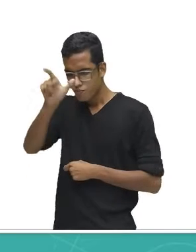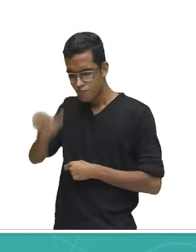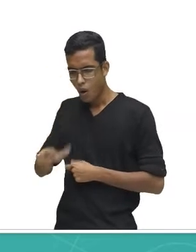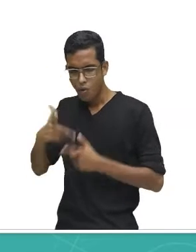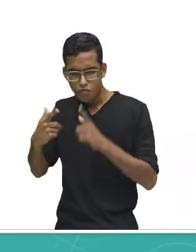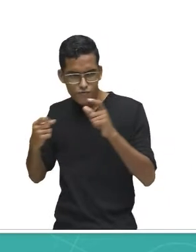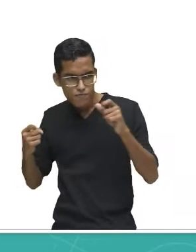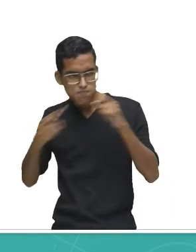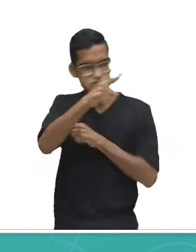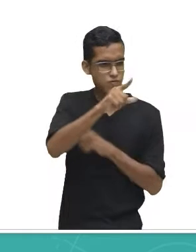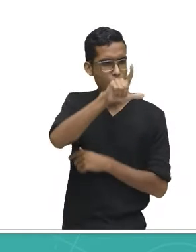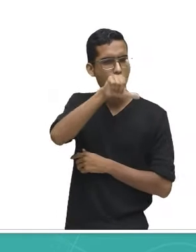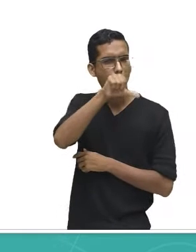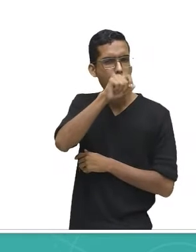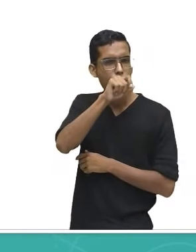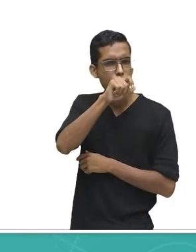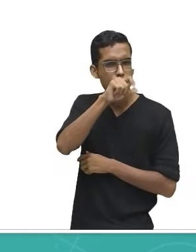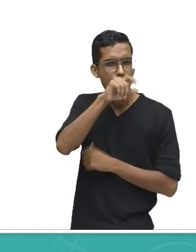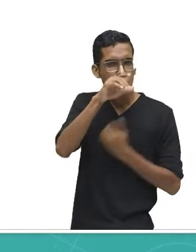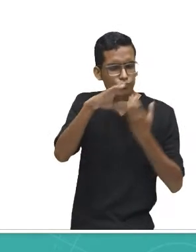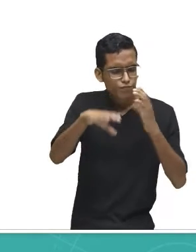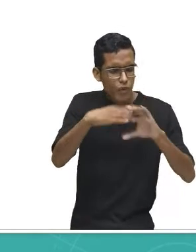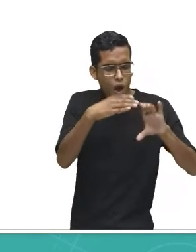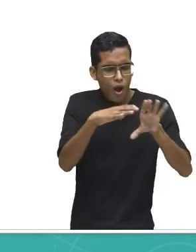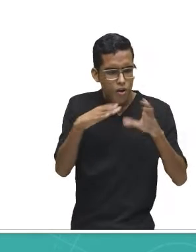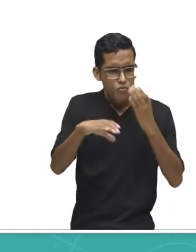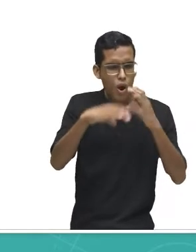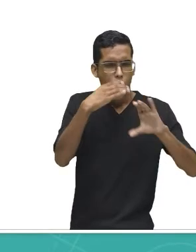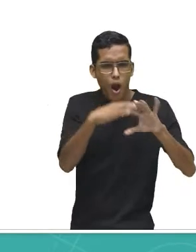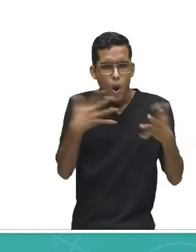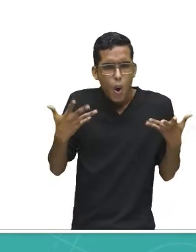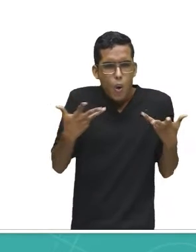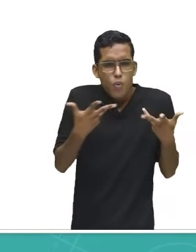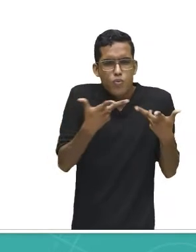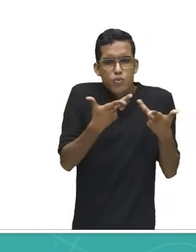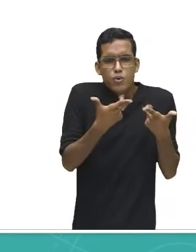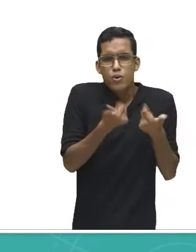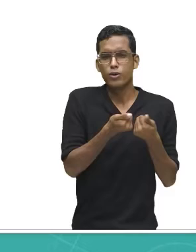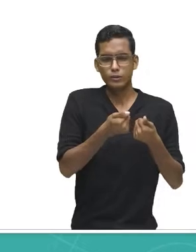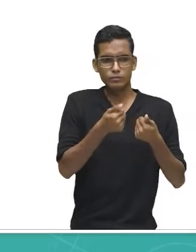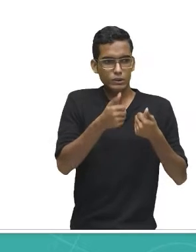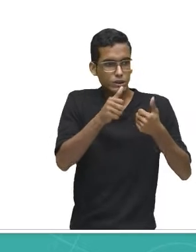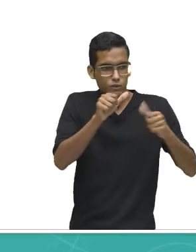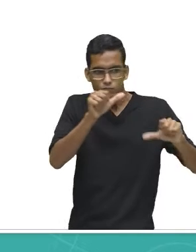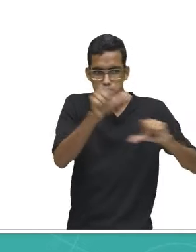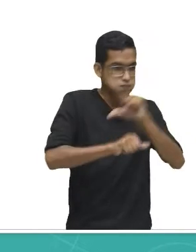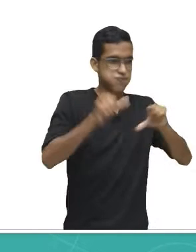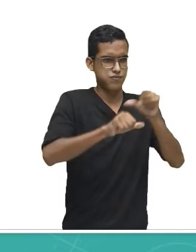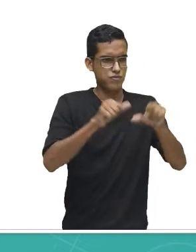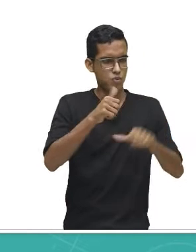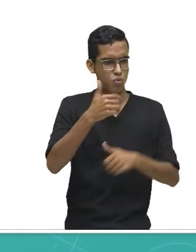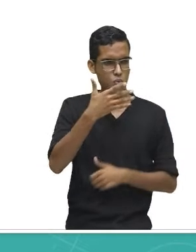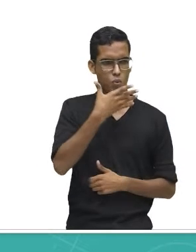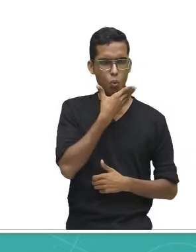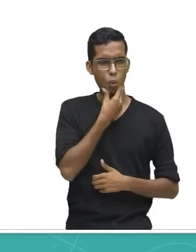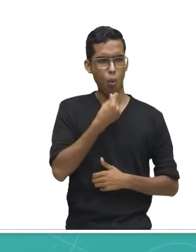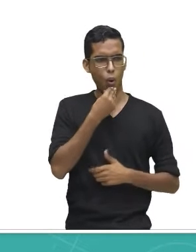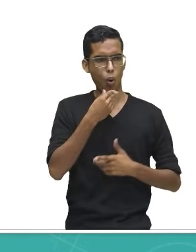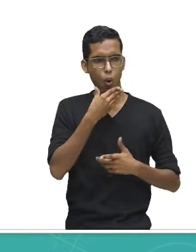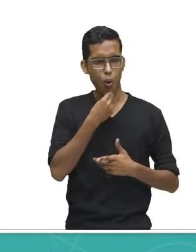pássaro de canto maravilhoso, transformando num belo guerreiro. Porém,